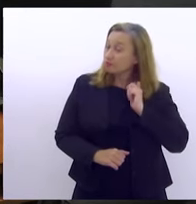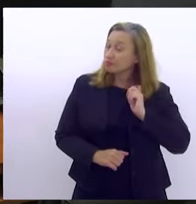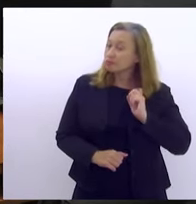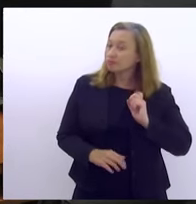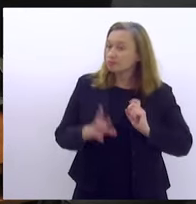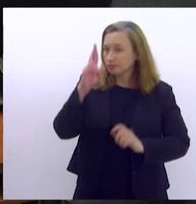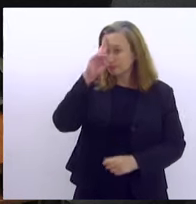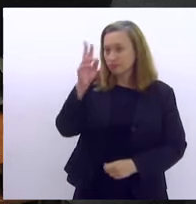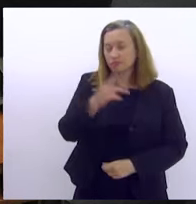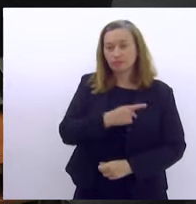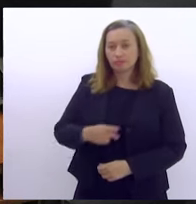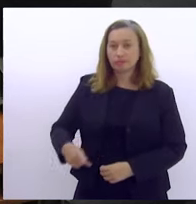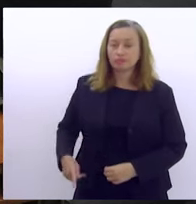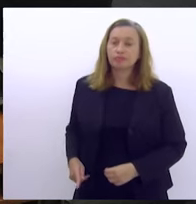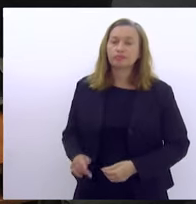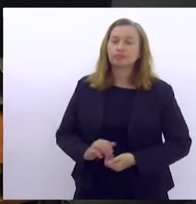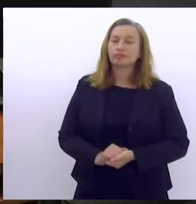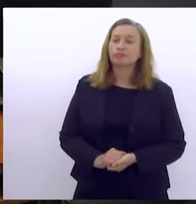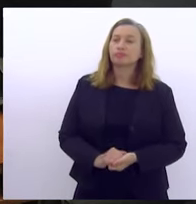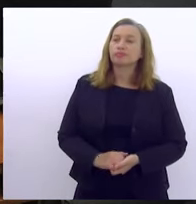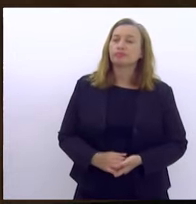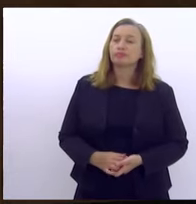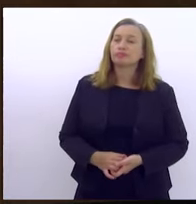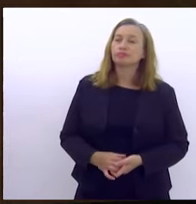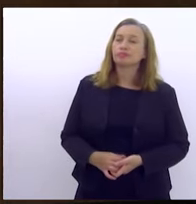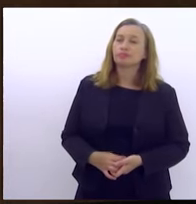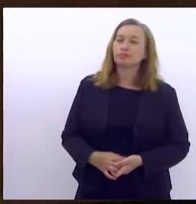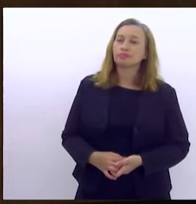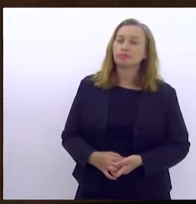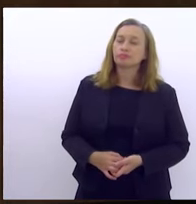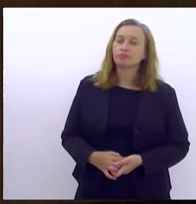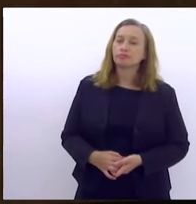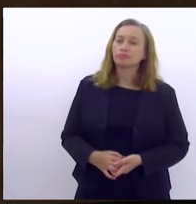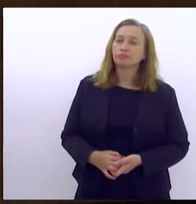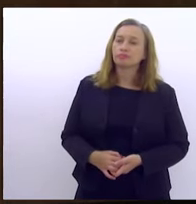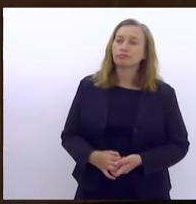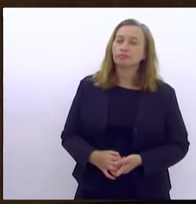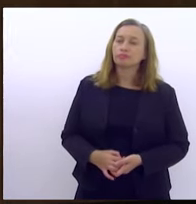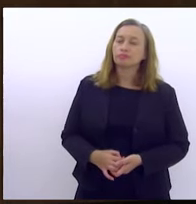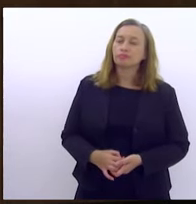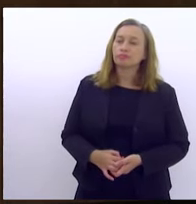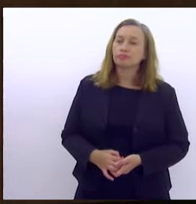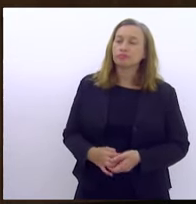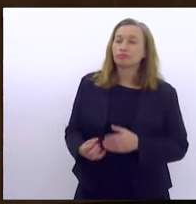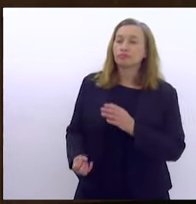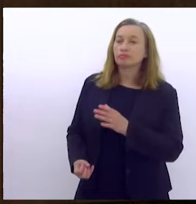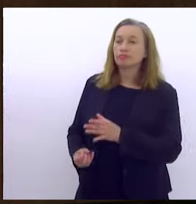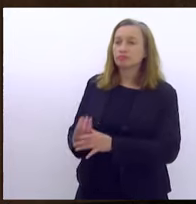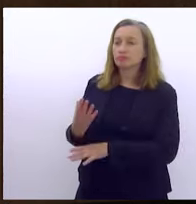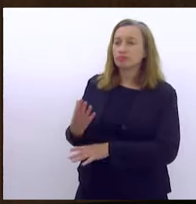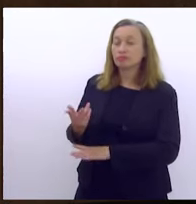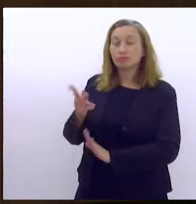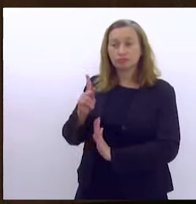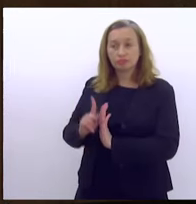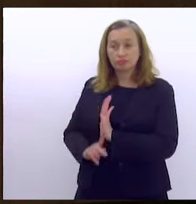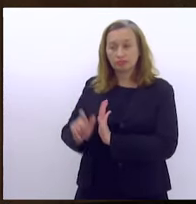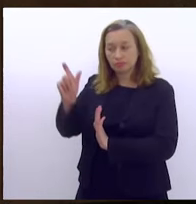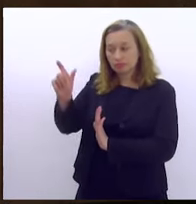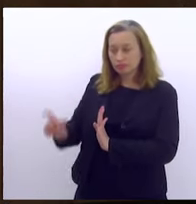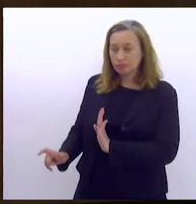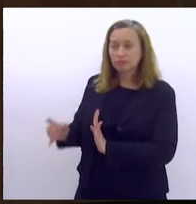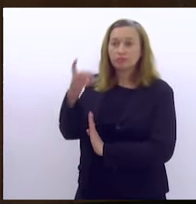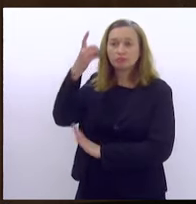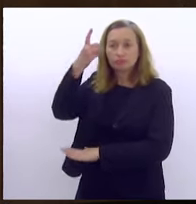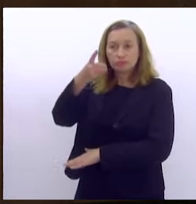Senhora presidente, está aqui presente o autor do projeto,